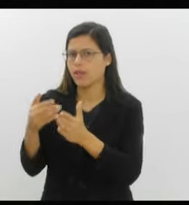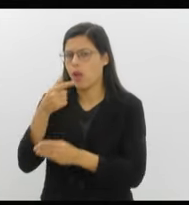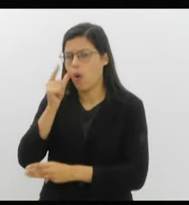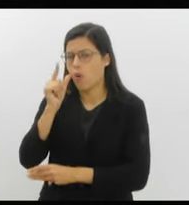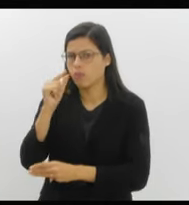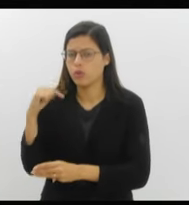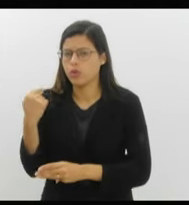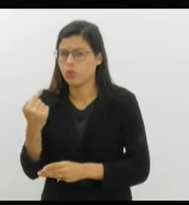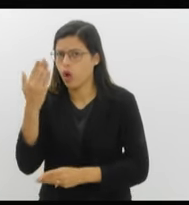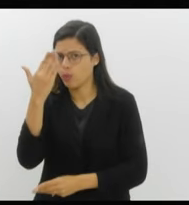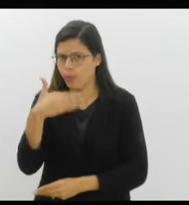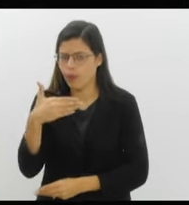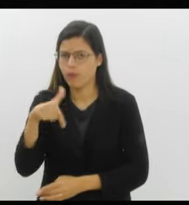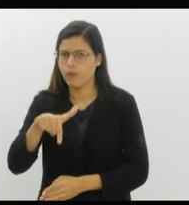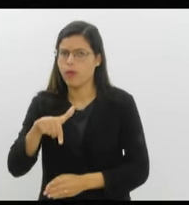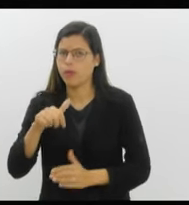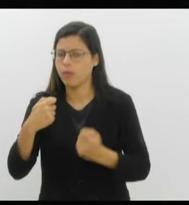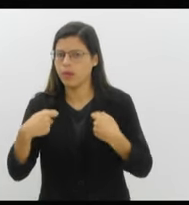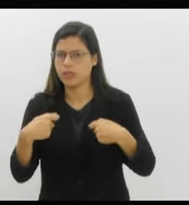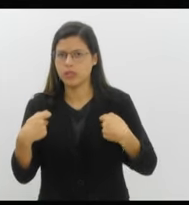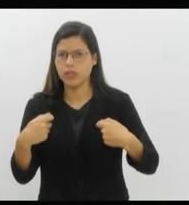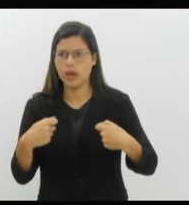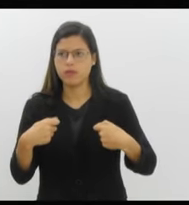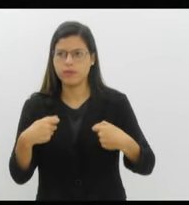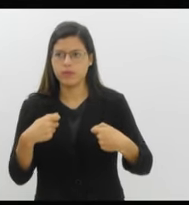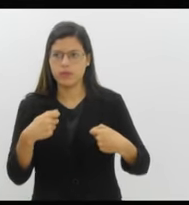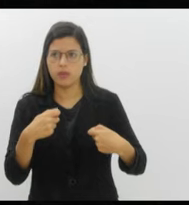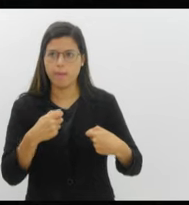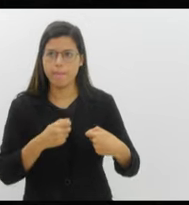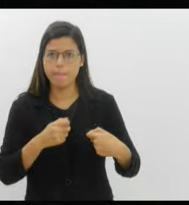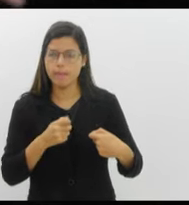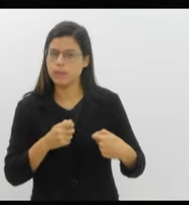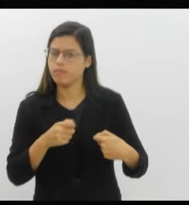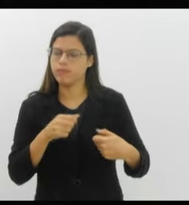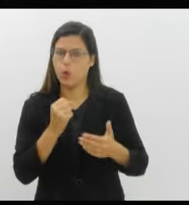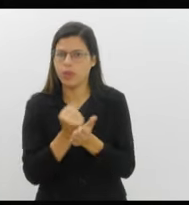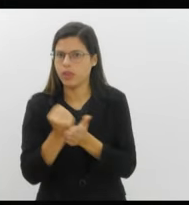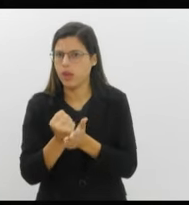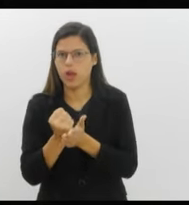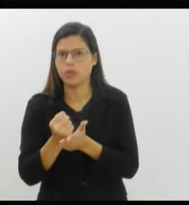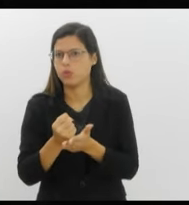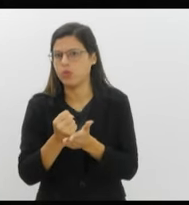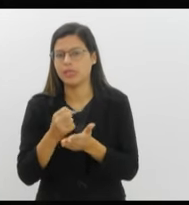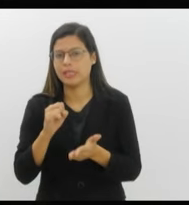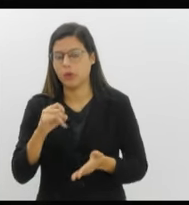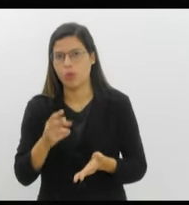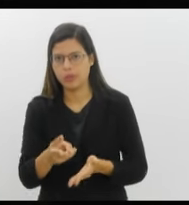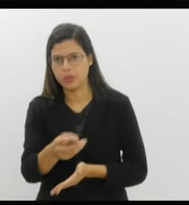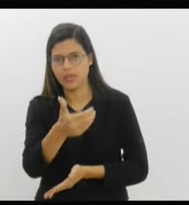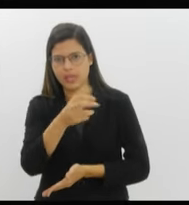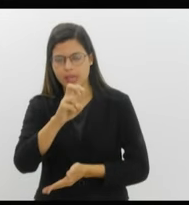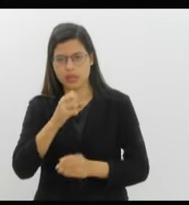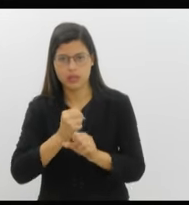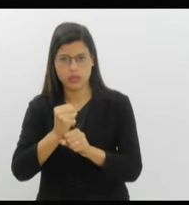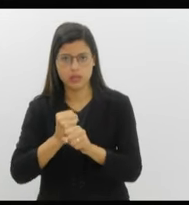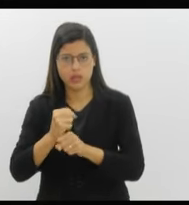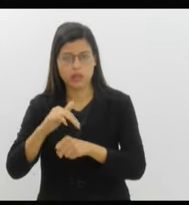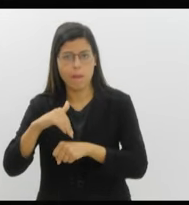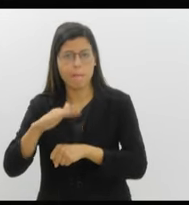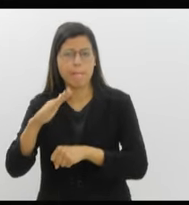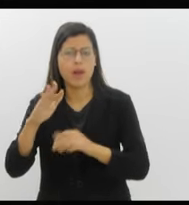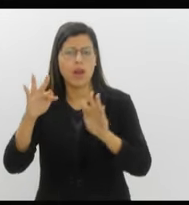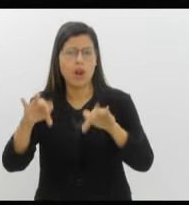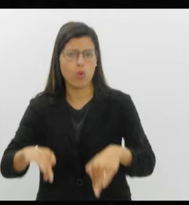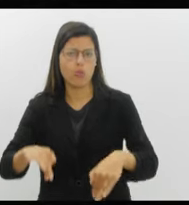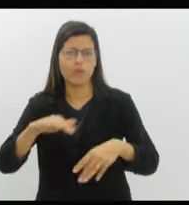provamos que a readequação de contrato, isso é, manter a Conser por 15 anos a mais, era o fim da nova subida da serra e era